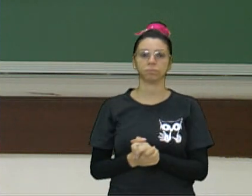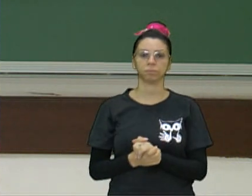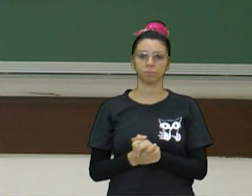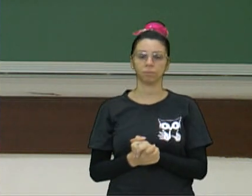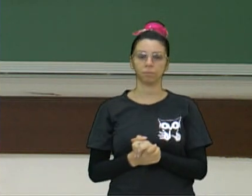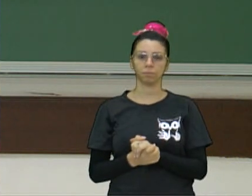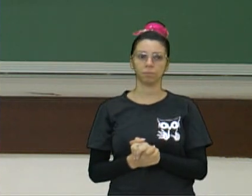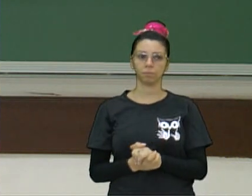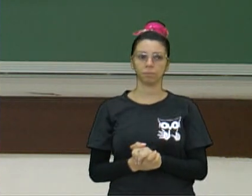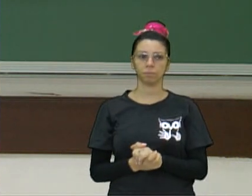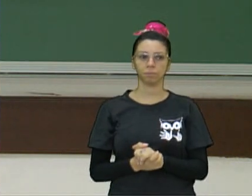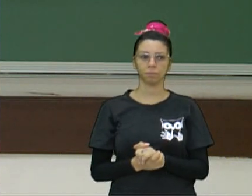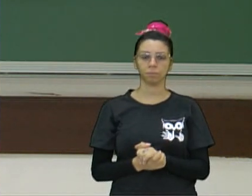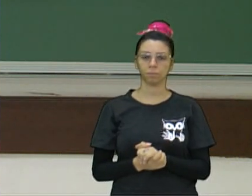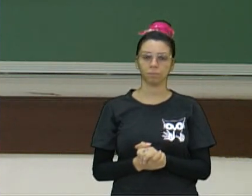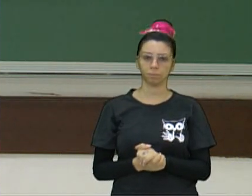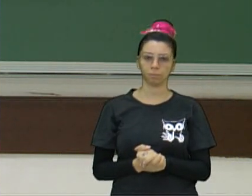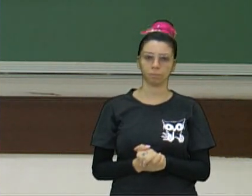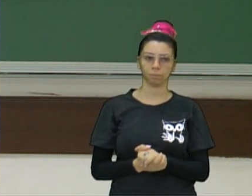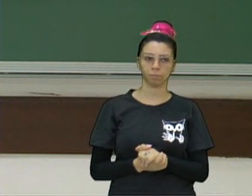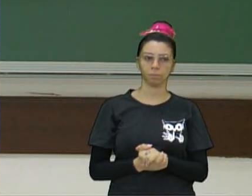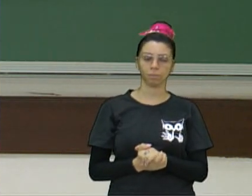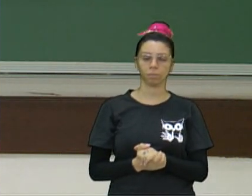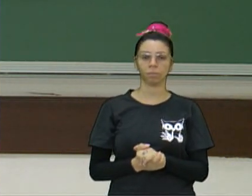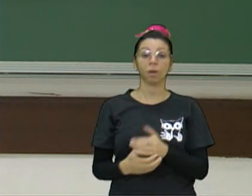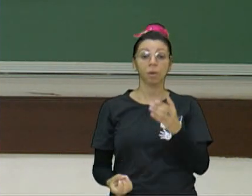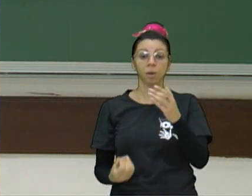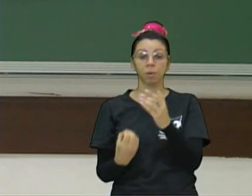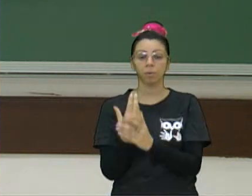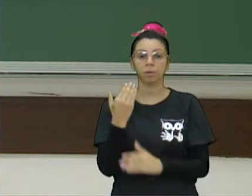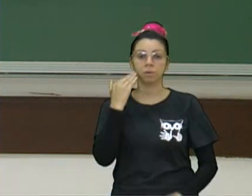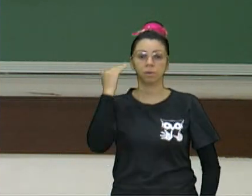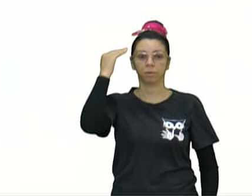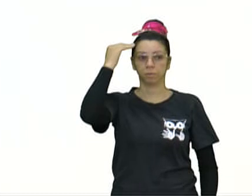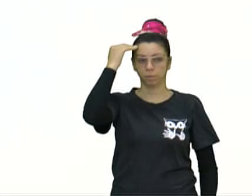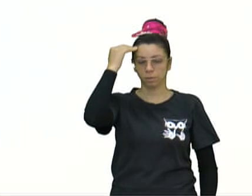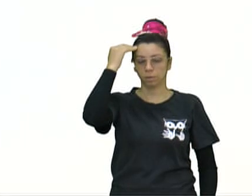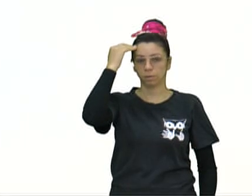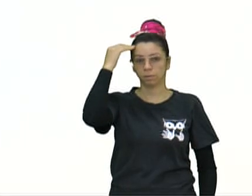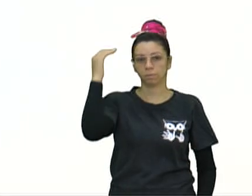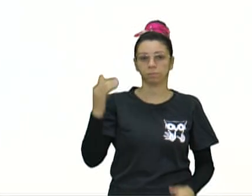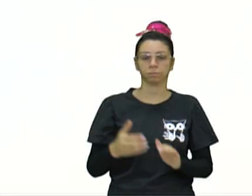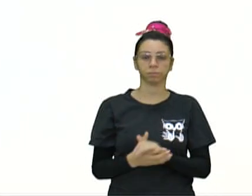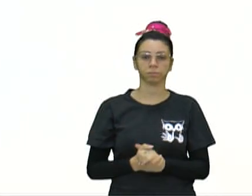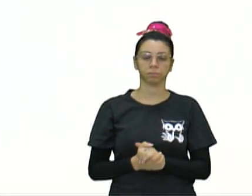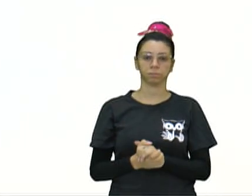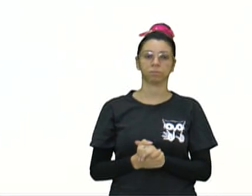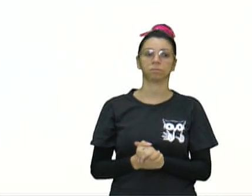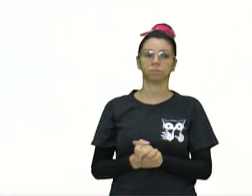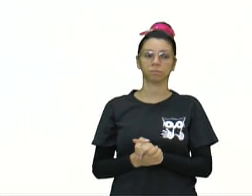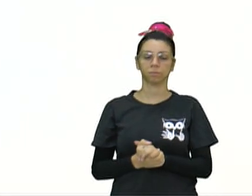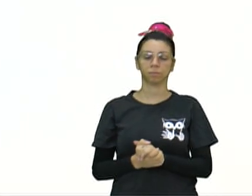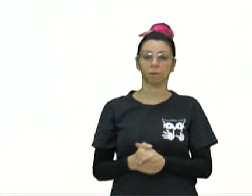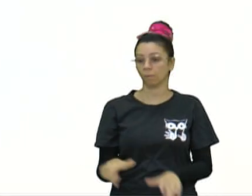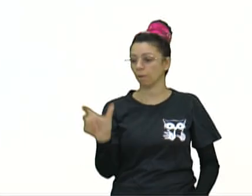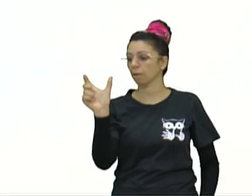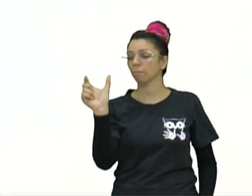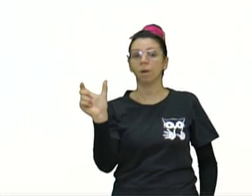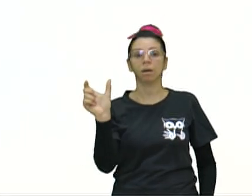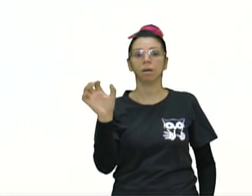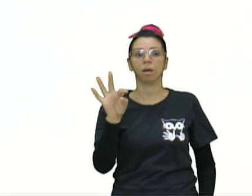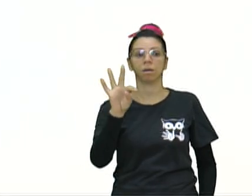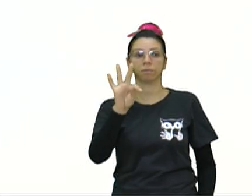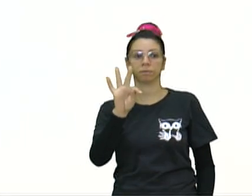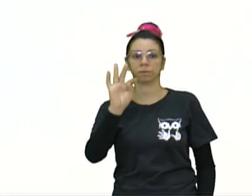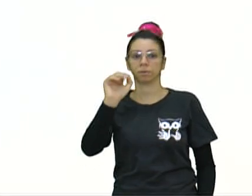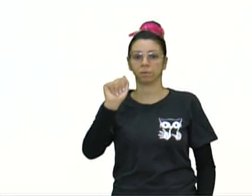da origem coreana, então aqui está o significado original, e aqui está desmembrada a palavra Taekwondo